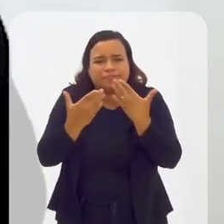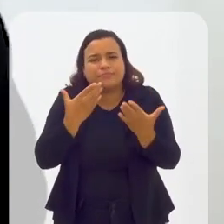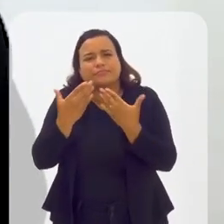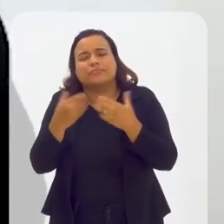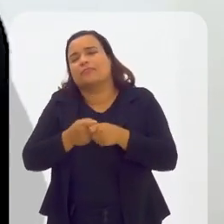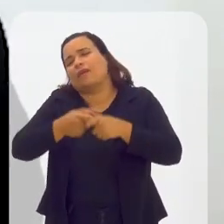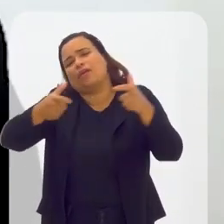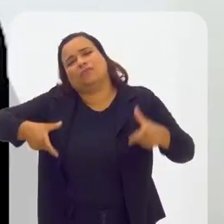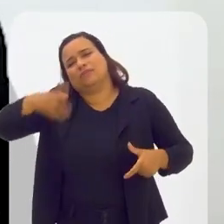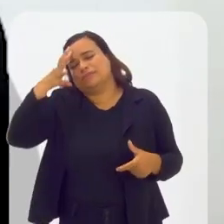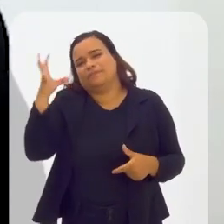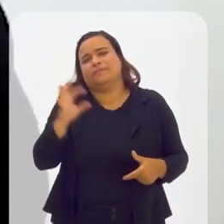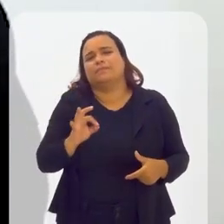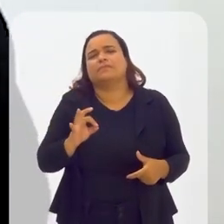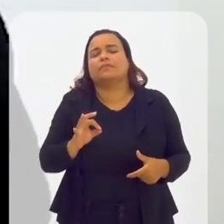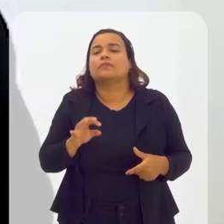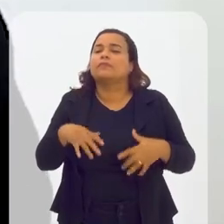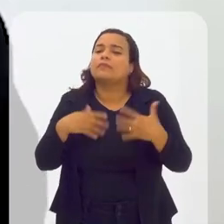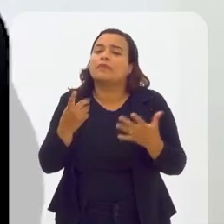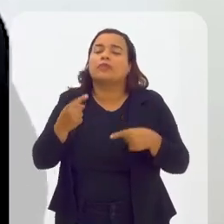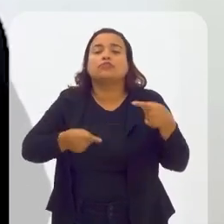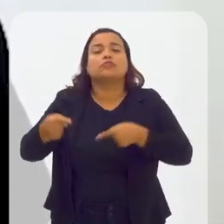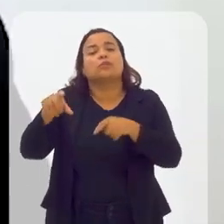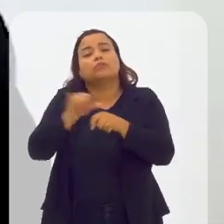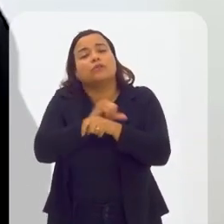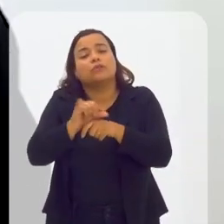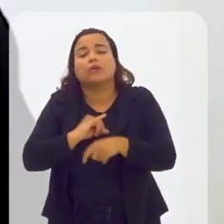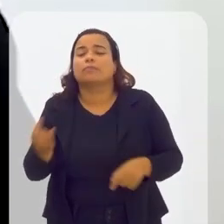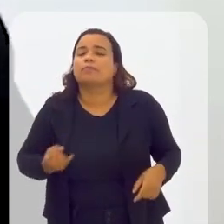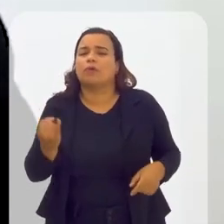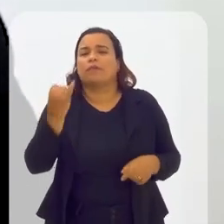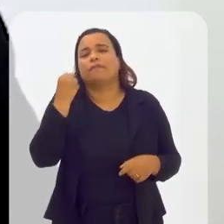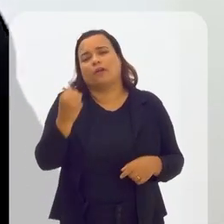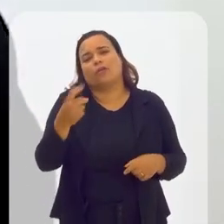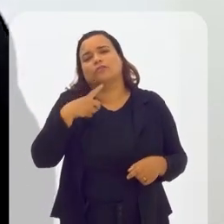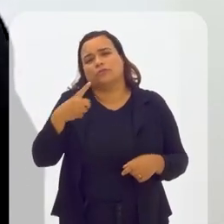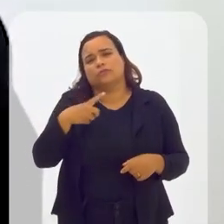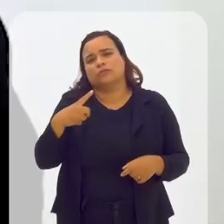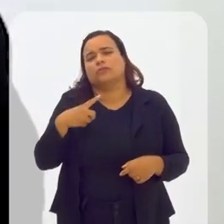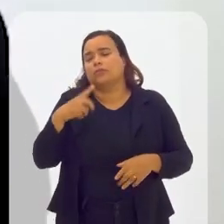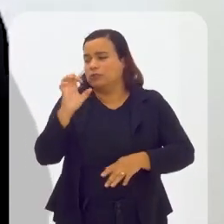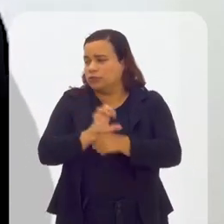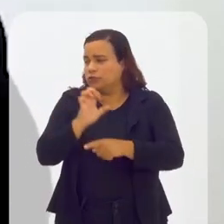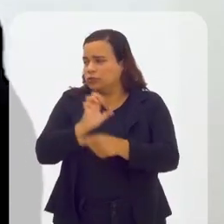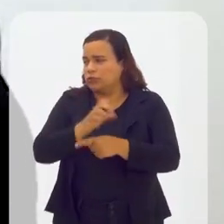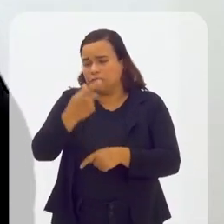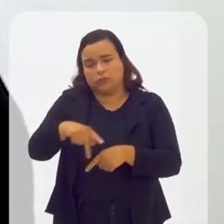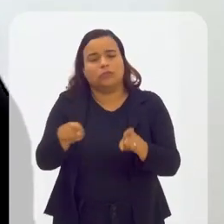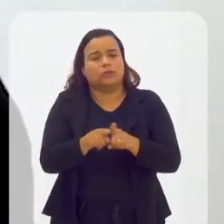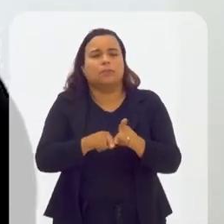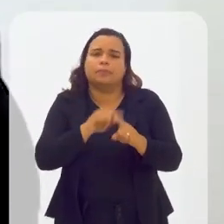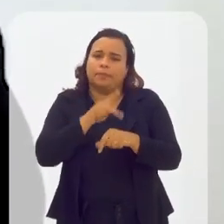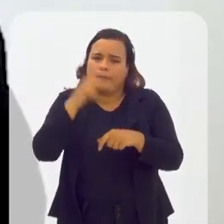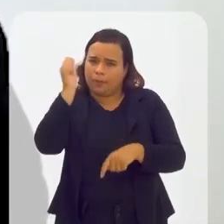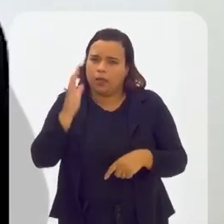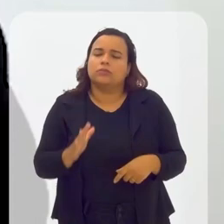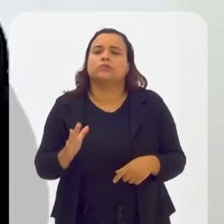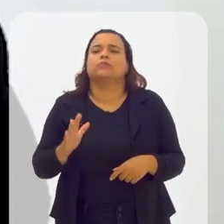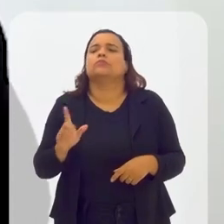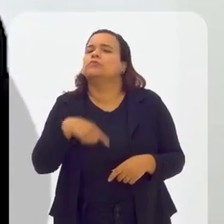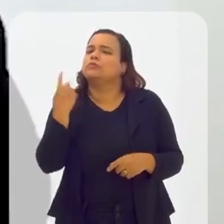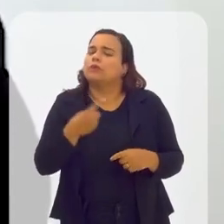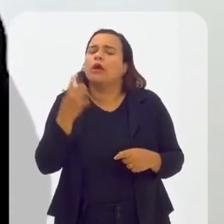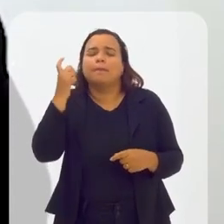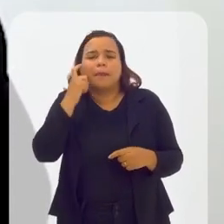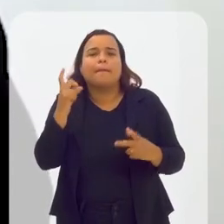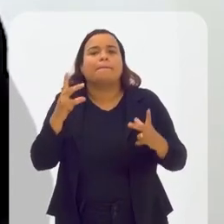clara para a maioria das pessoas, mas ela é uma discussão estrategicamente fundamental para o nosso Estado e para o nosso